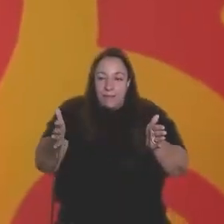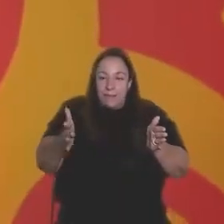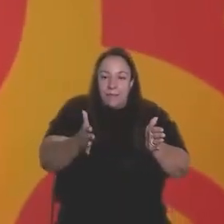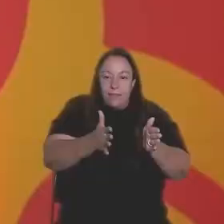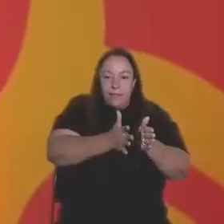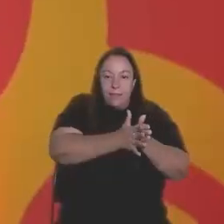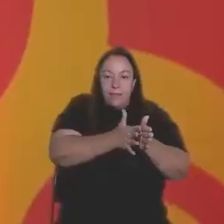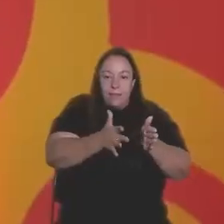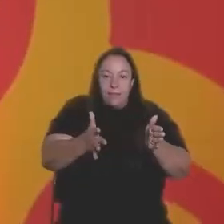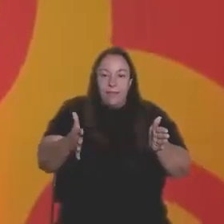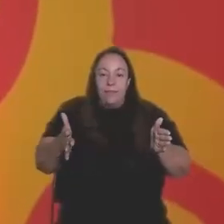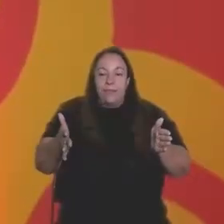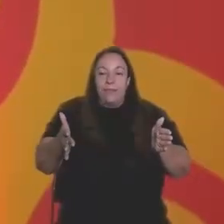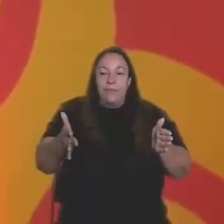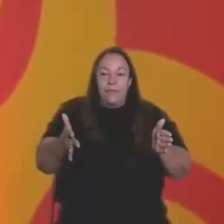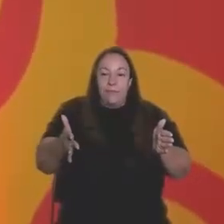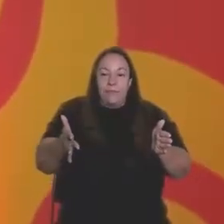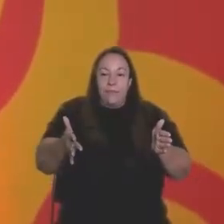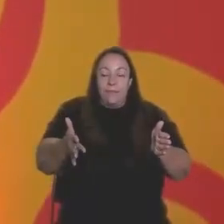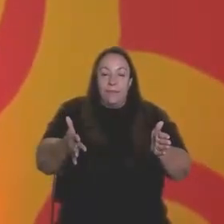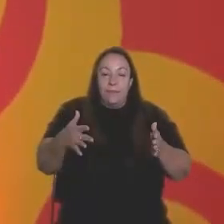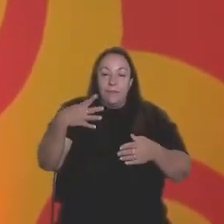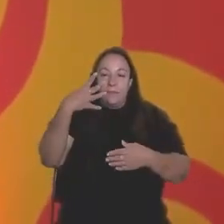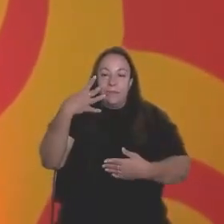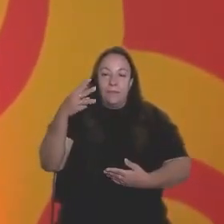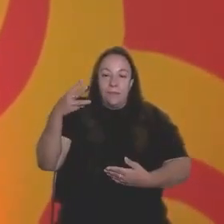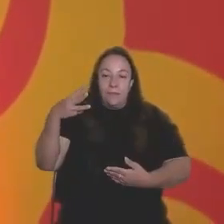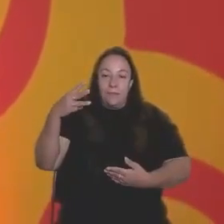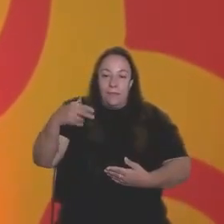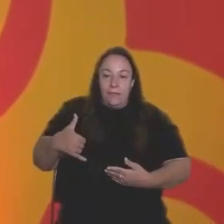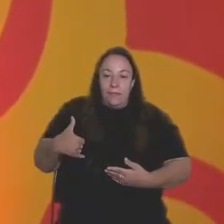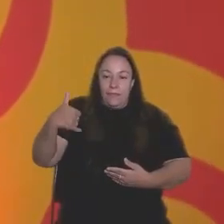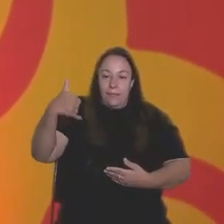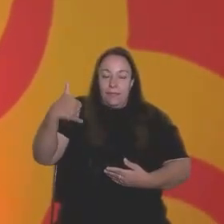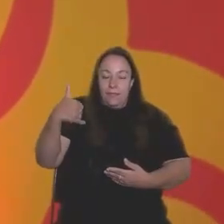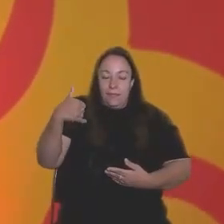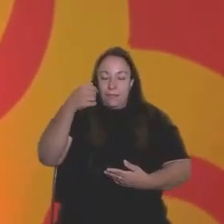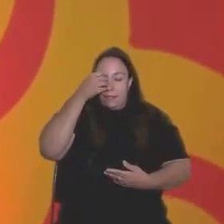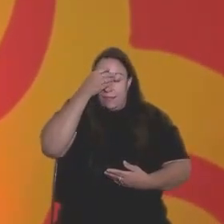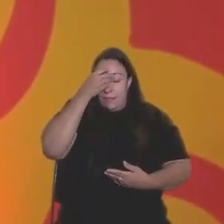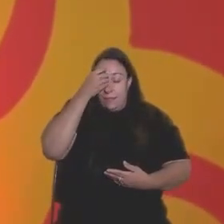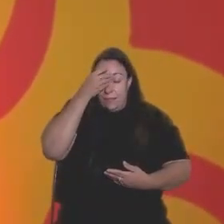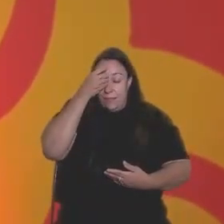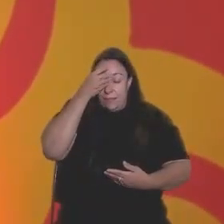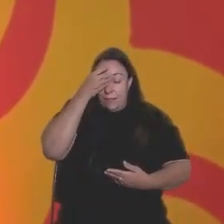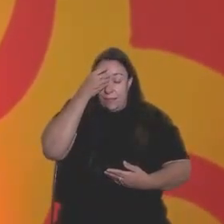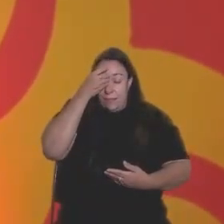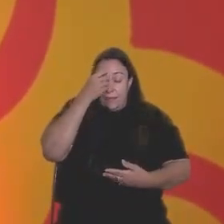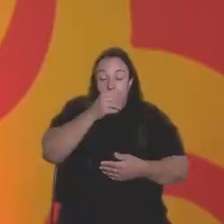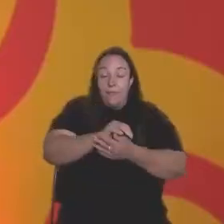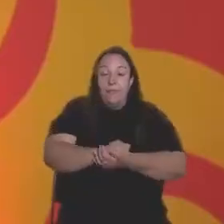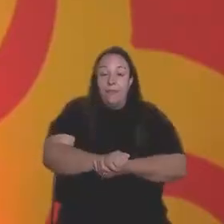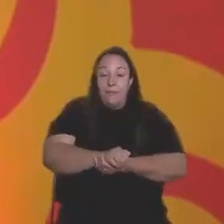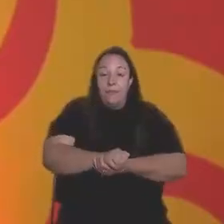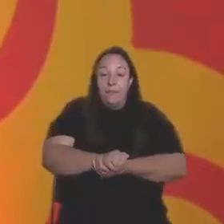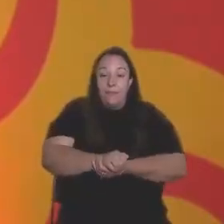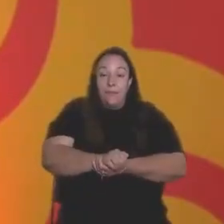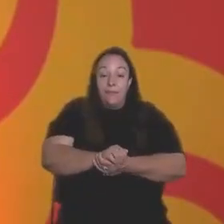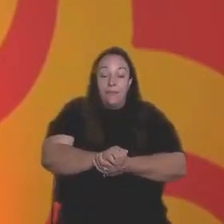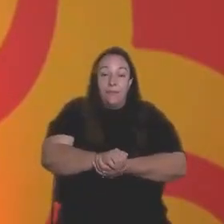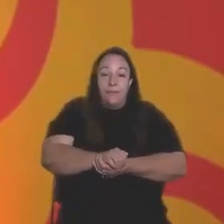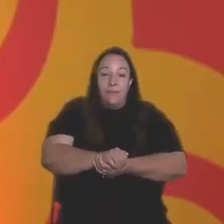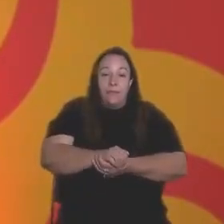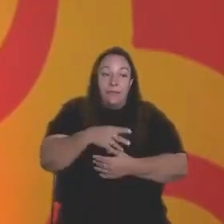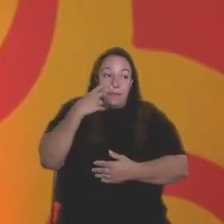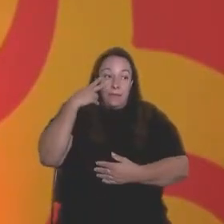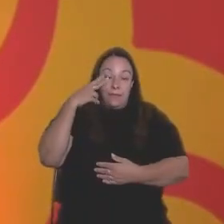né, eu estou na mesma faixa que você, eu estou com 43, a gente teve um gap aí onde a gente passou